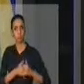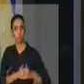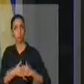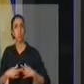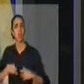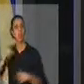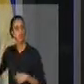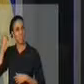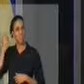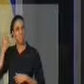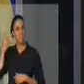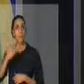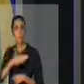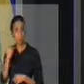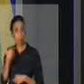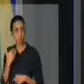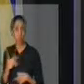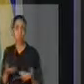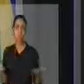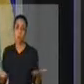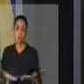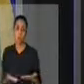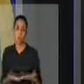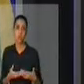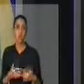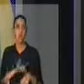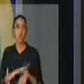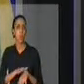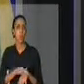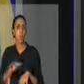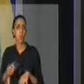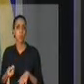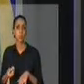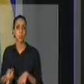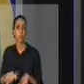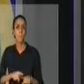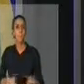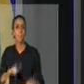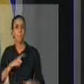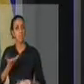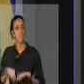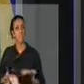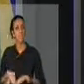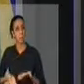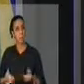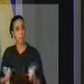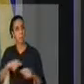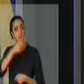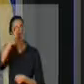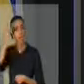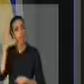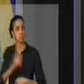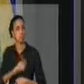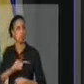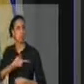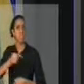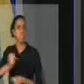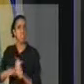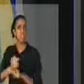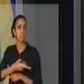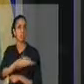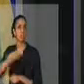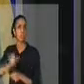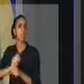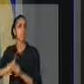antigamente matavam, hoje são doenças crônicas e que podem ter tratamentos que fazem com que a vida do paciente se prolongue por 20, 30